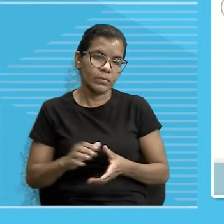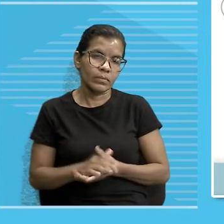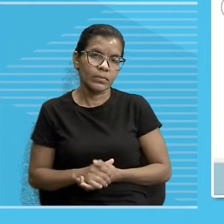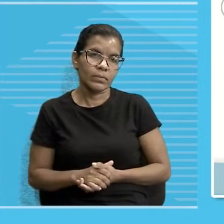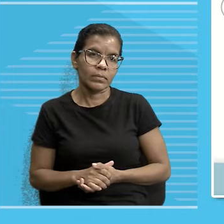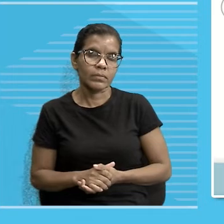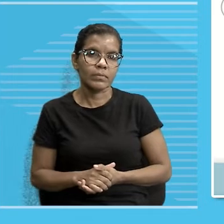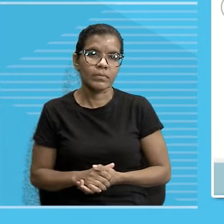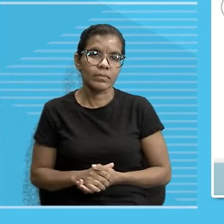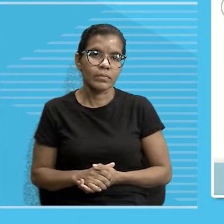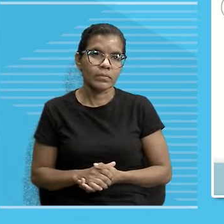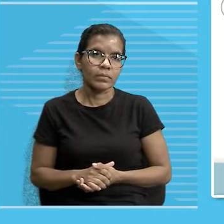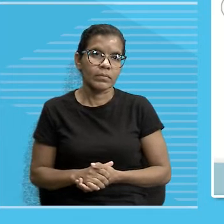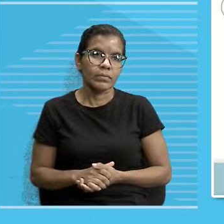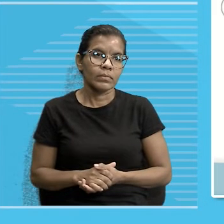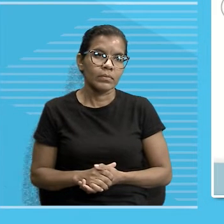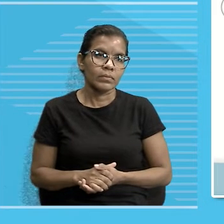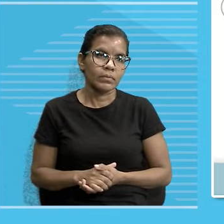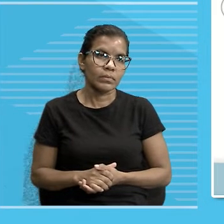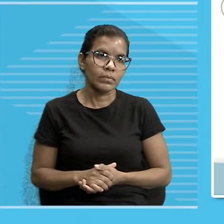sobre 9.